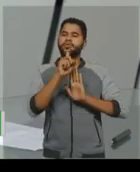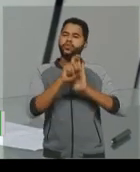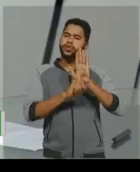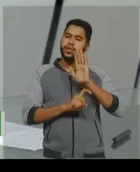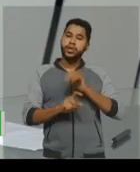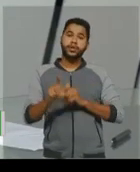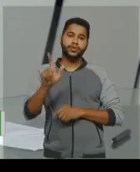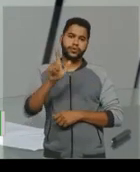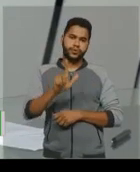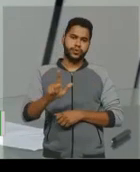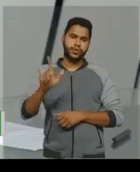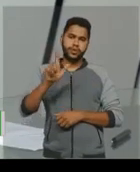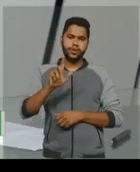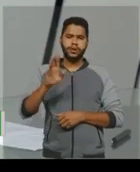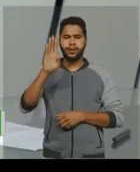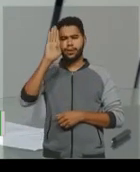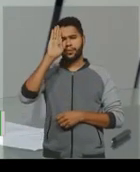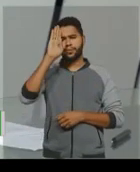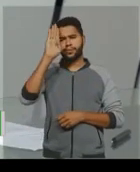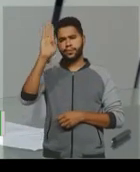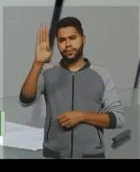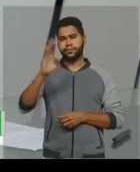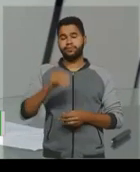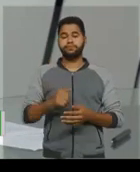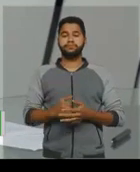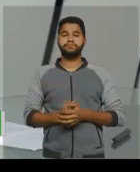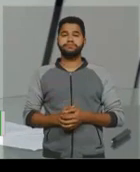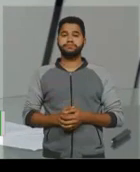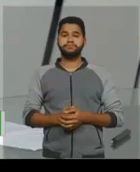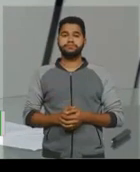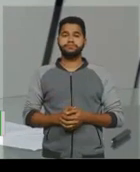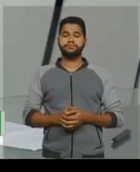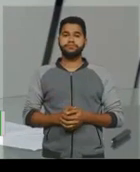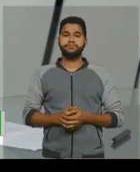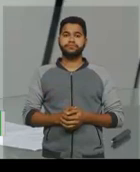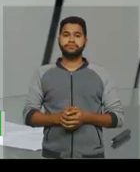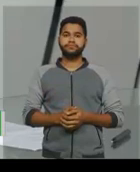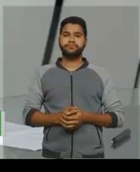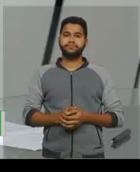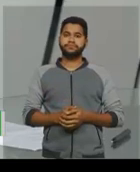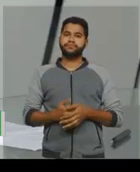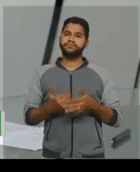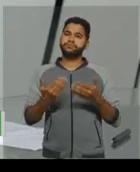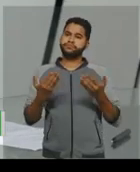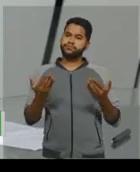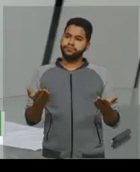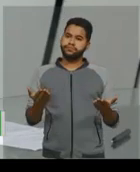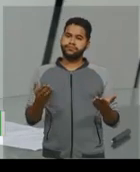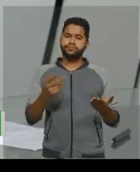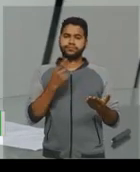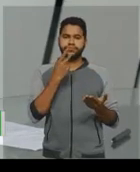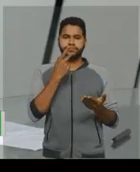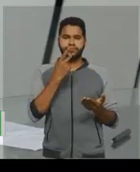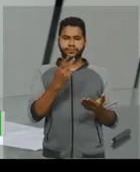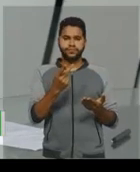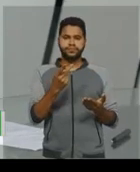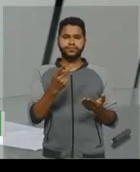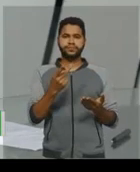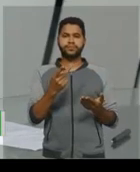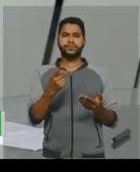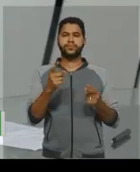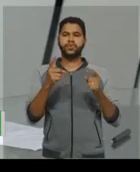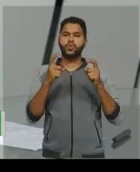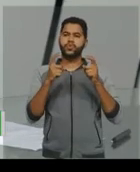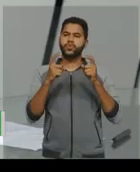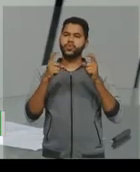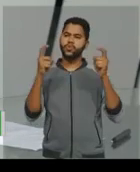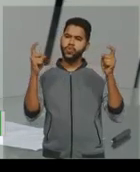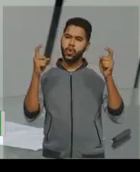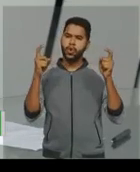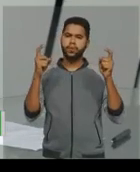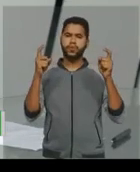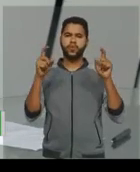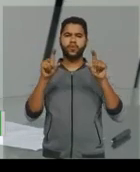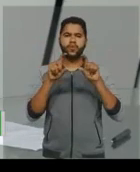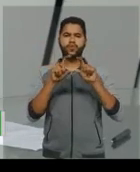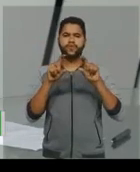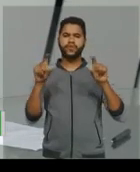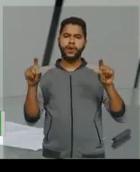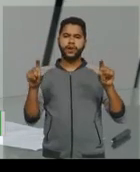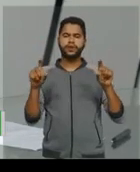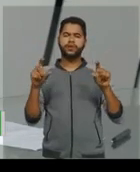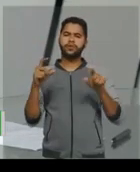literários, principalmente, Então, quando você fala em tópico frasal, o que é um tópico frasal?